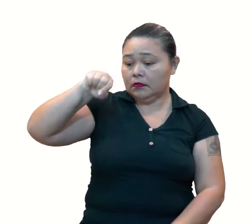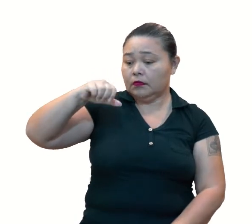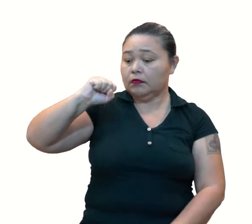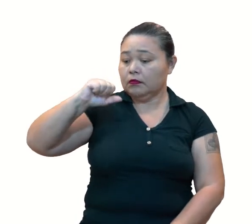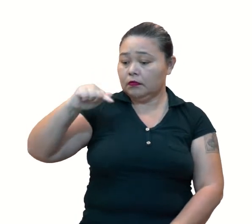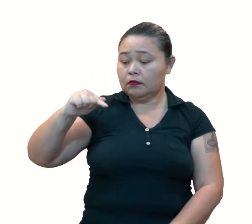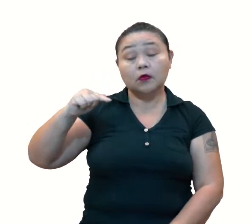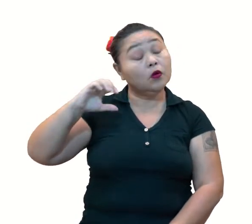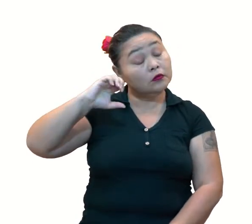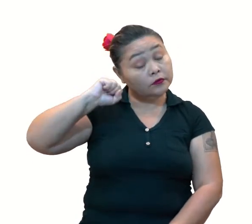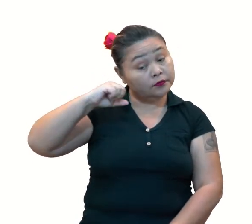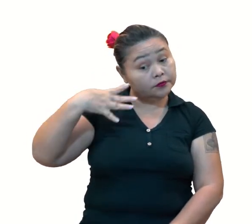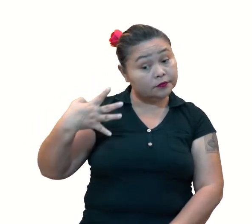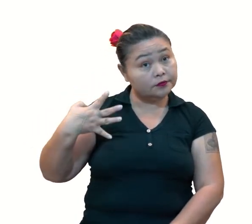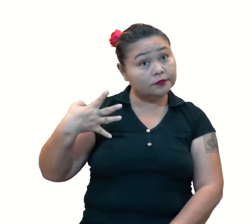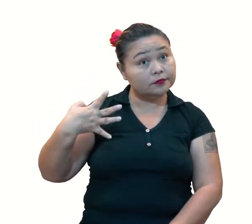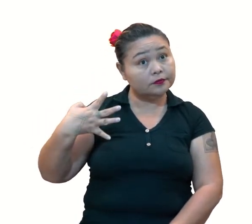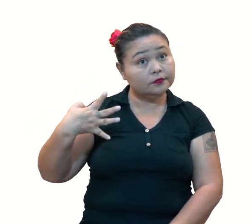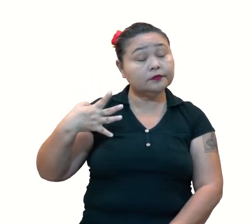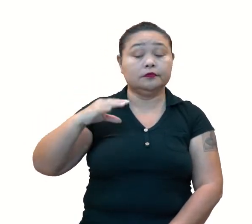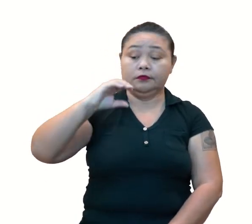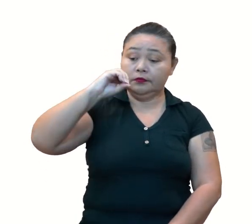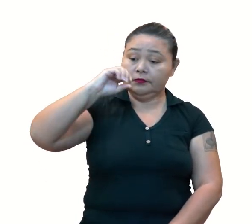0,84. Então, aqui a gente vai colocar